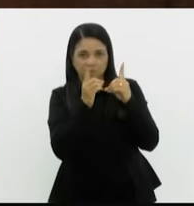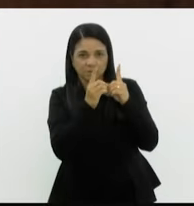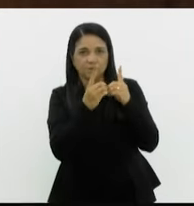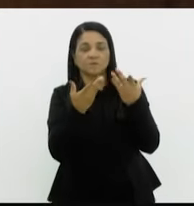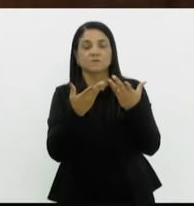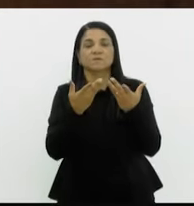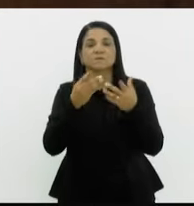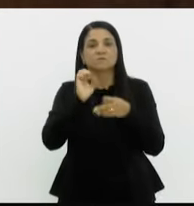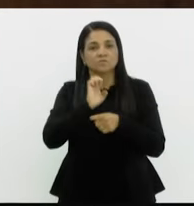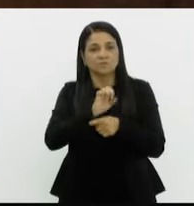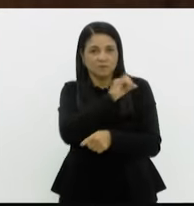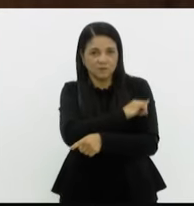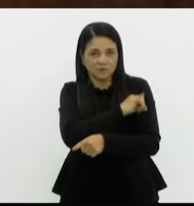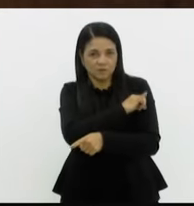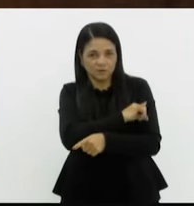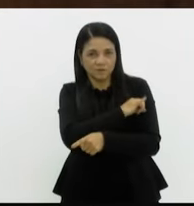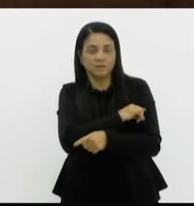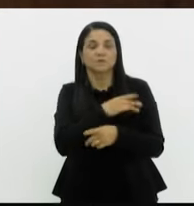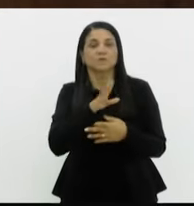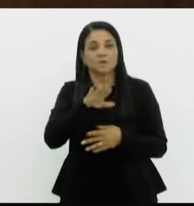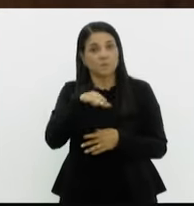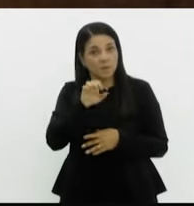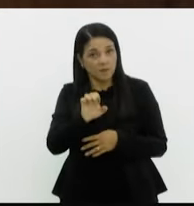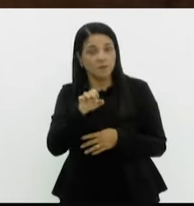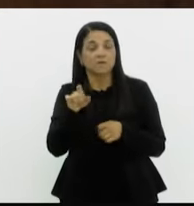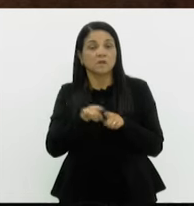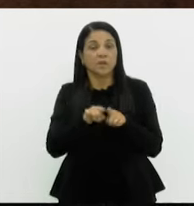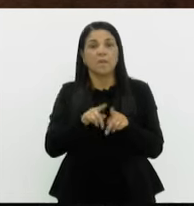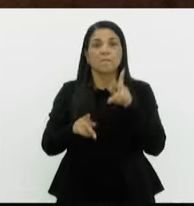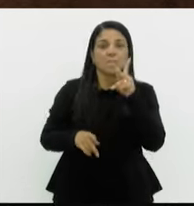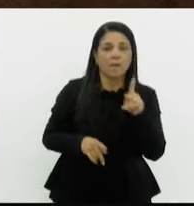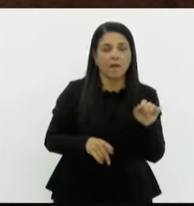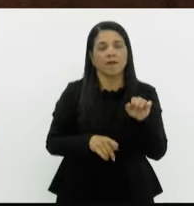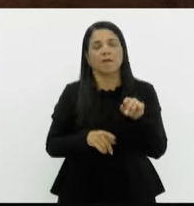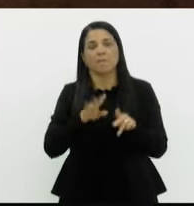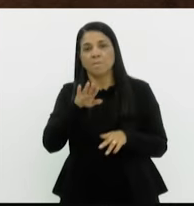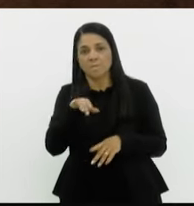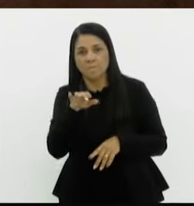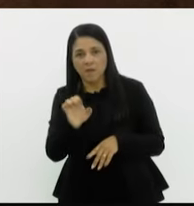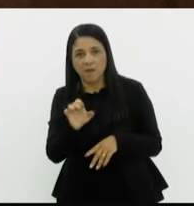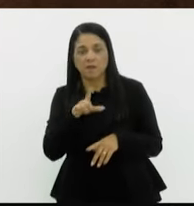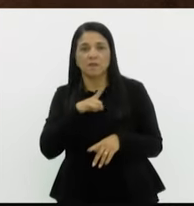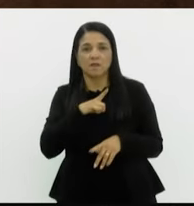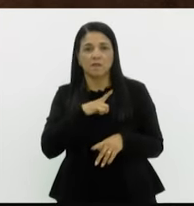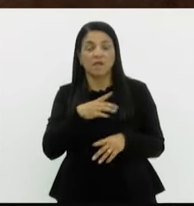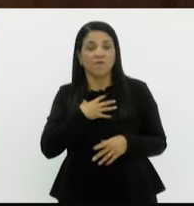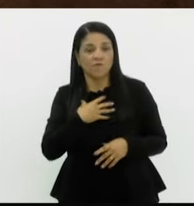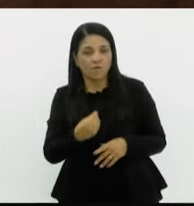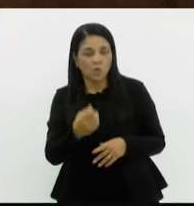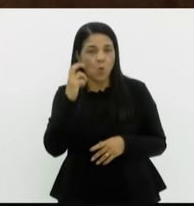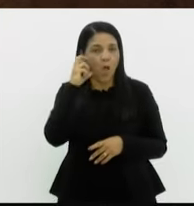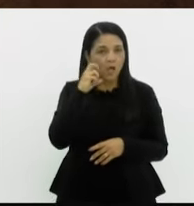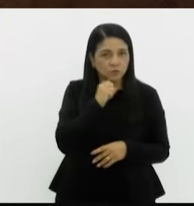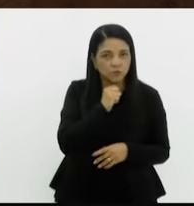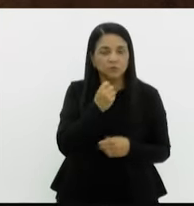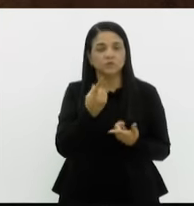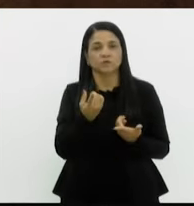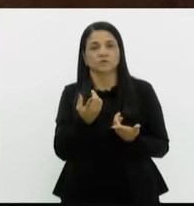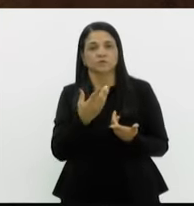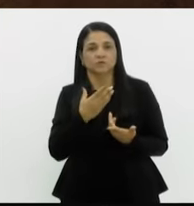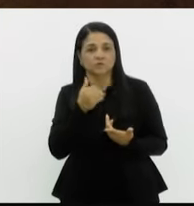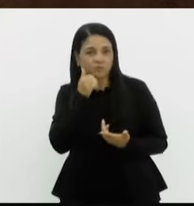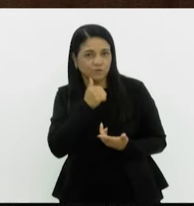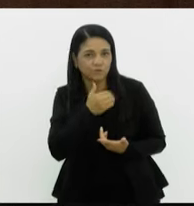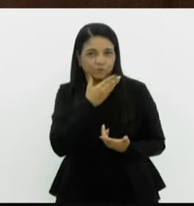do Rio de Janeiro, para cuidar também de mães e pais que têm o filho adotivo, a filha adotiva.